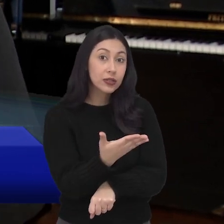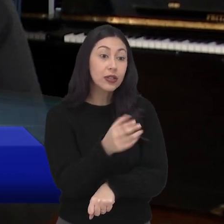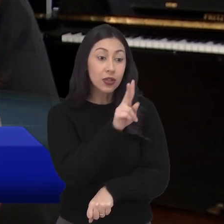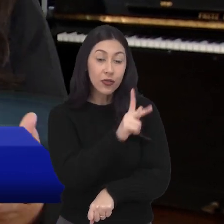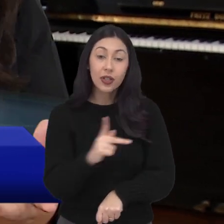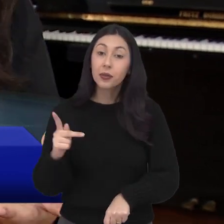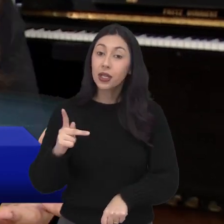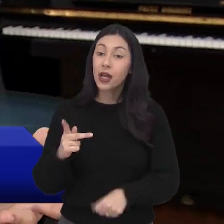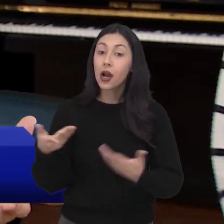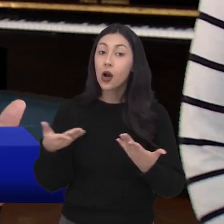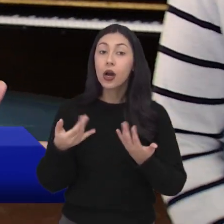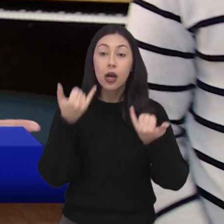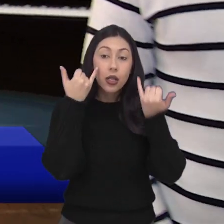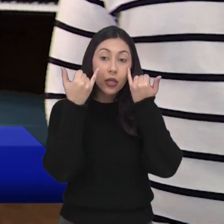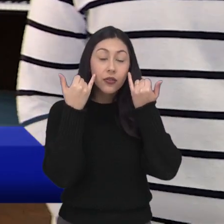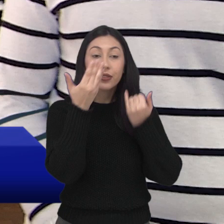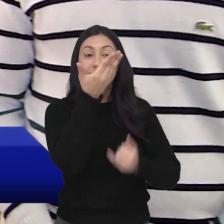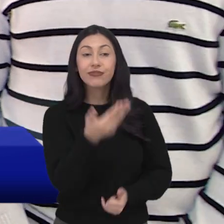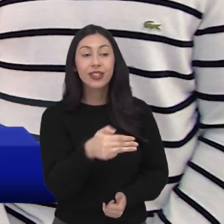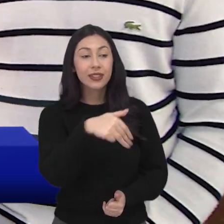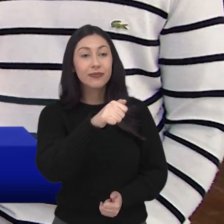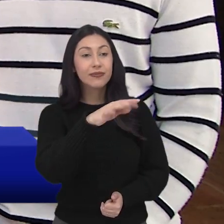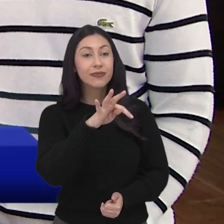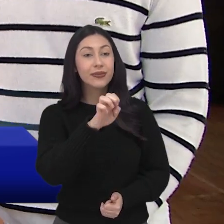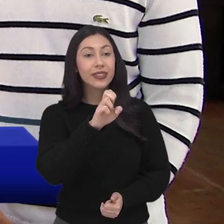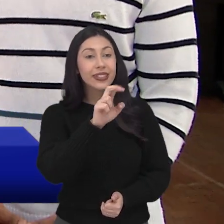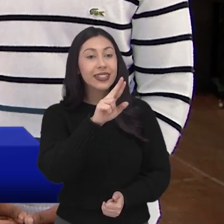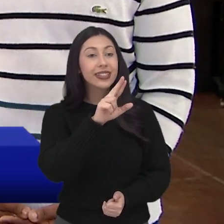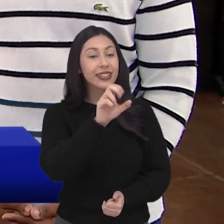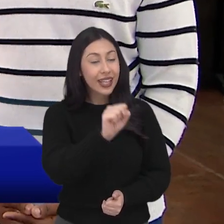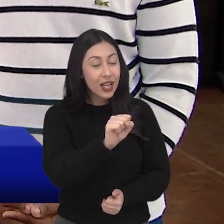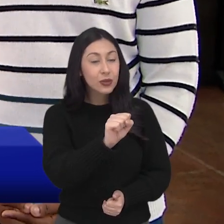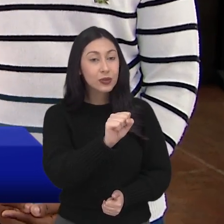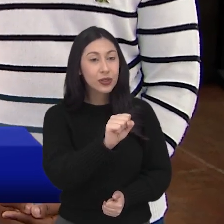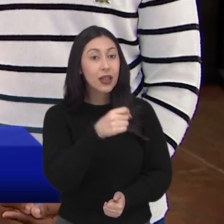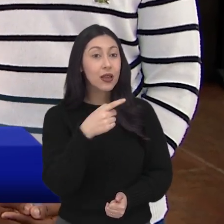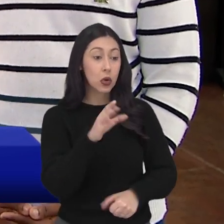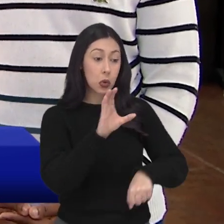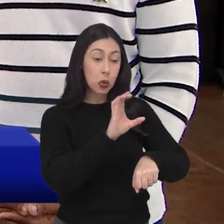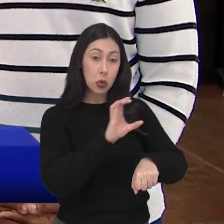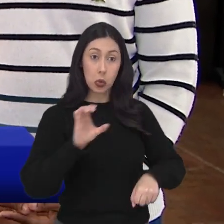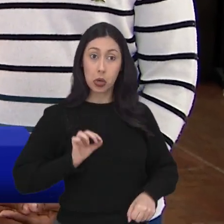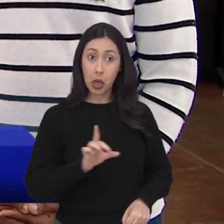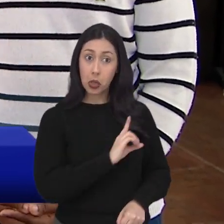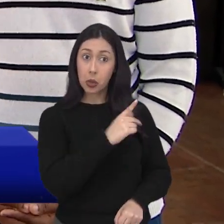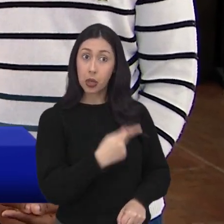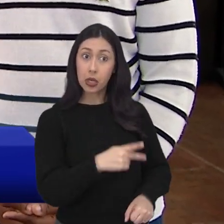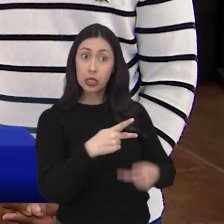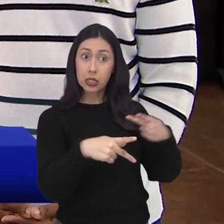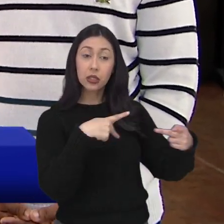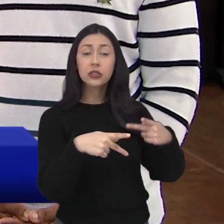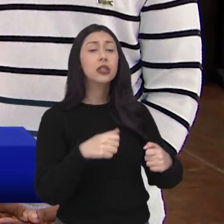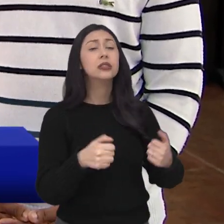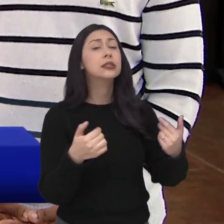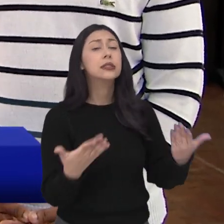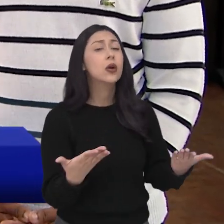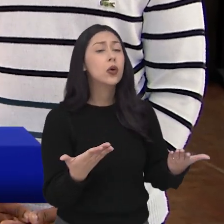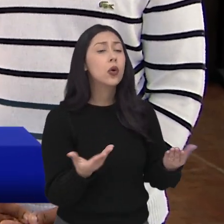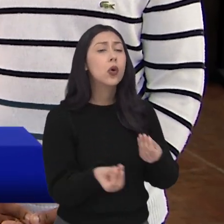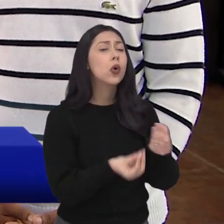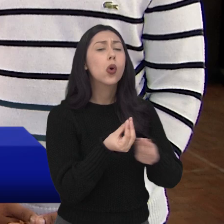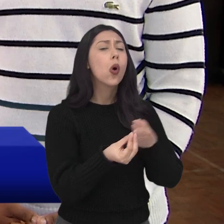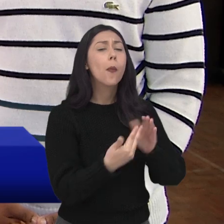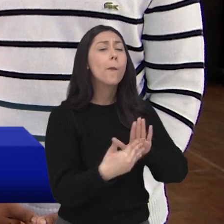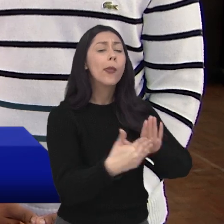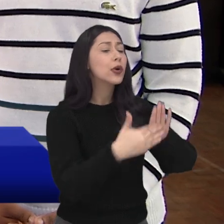ajuda a trazer mais informações sobre isso é o Matheus Tertuliano, que é coordenador aqui do Polo de São José. Então, Matheus, o que é o Projeto Guri, né? Como ele é